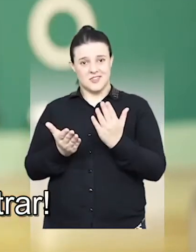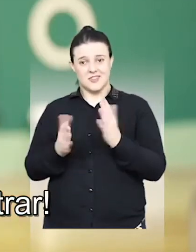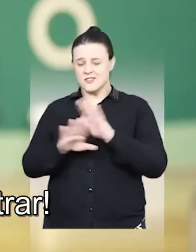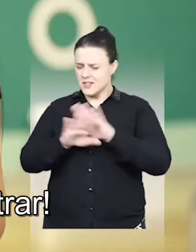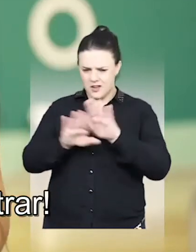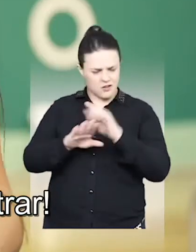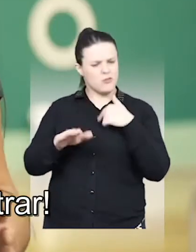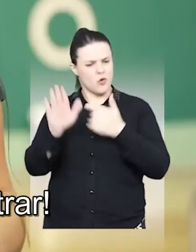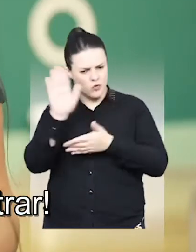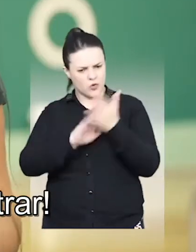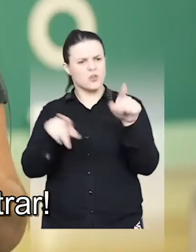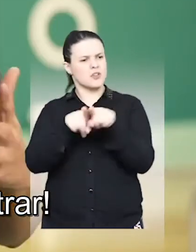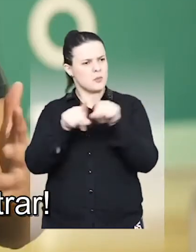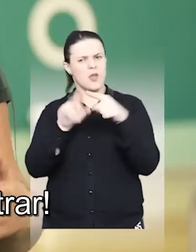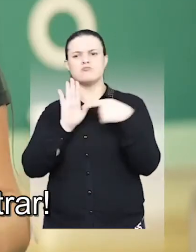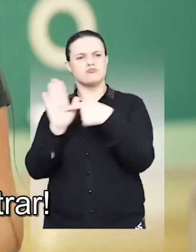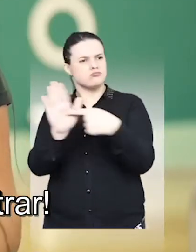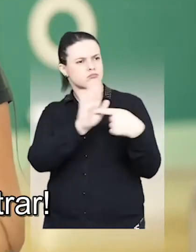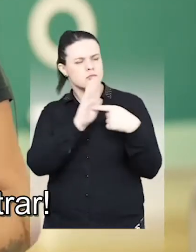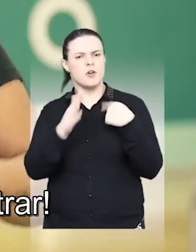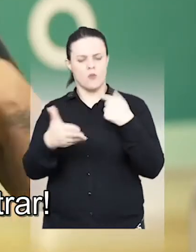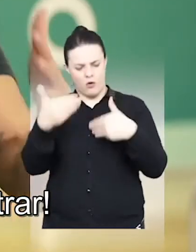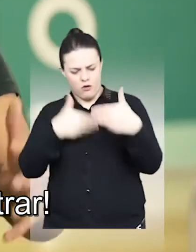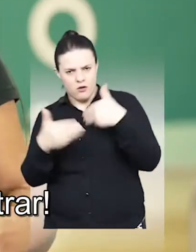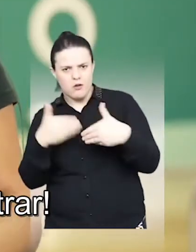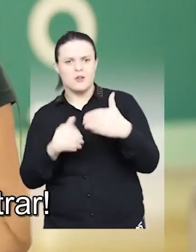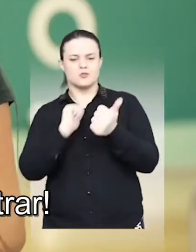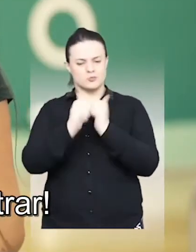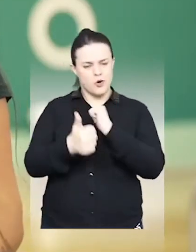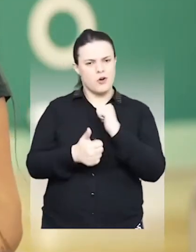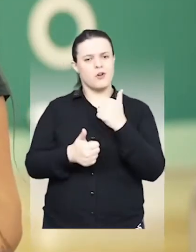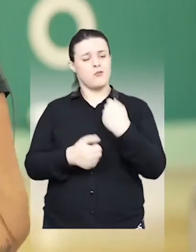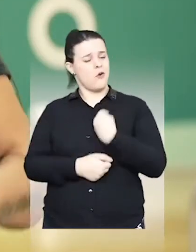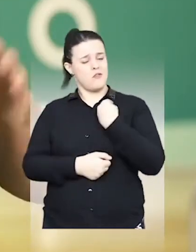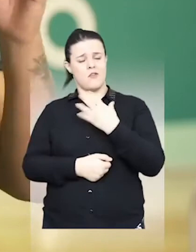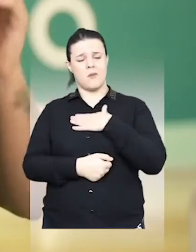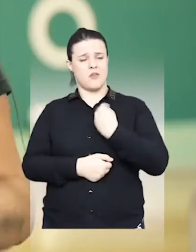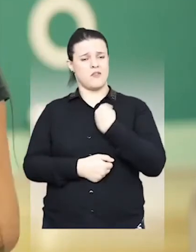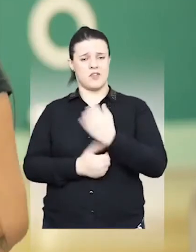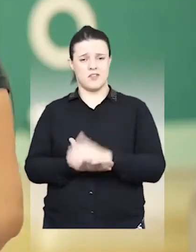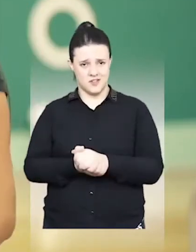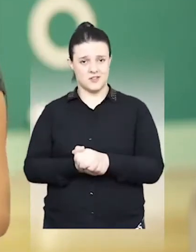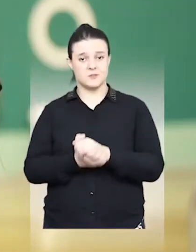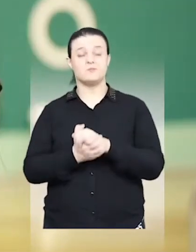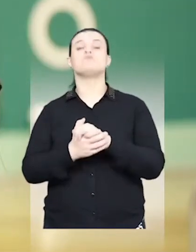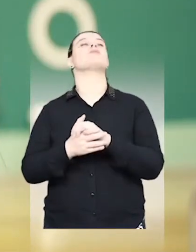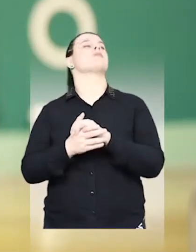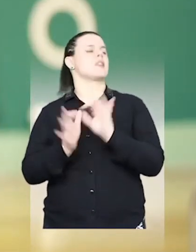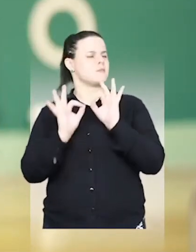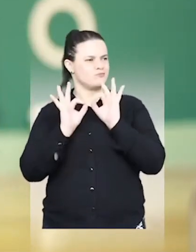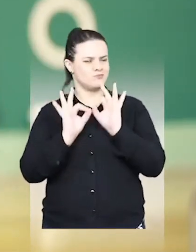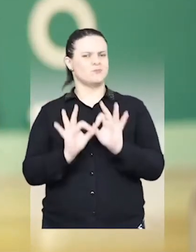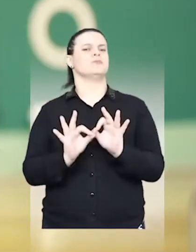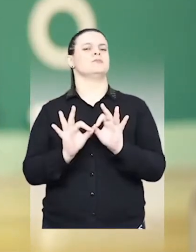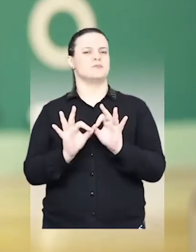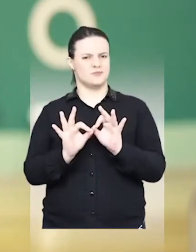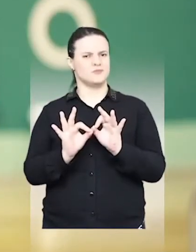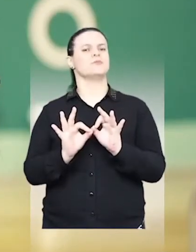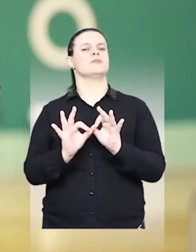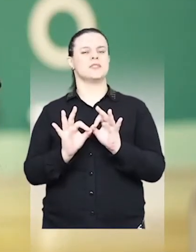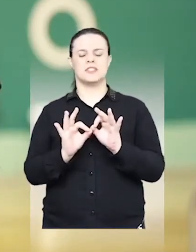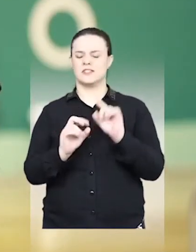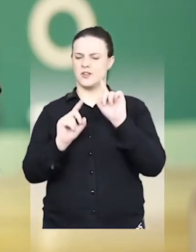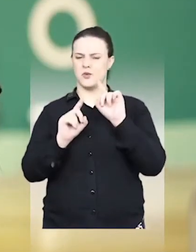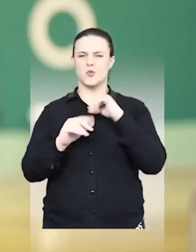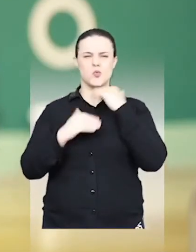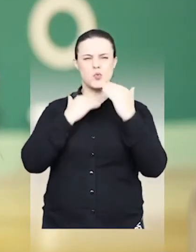Para! Vou sair também, vou me mostrar, vou me cuidar e vou viver minha vida. Com certeza, sem